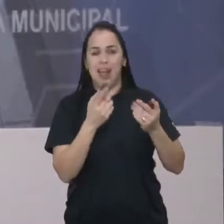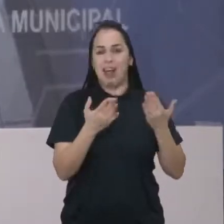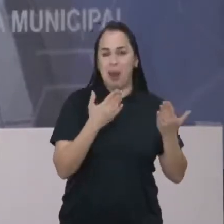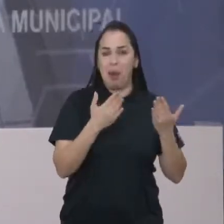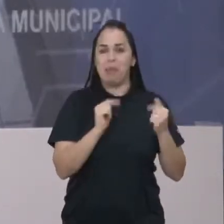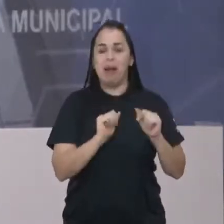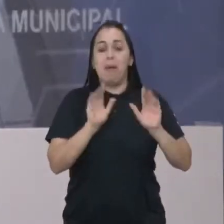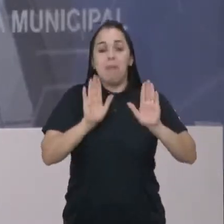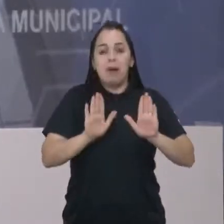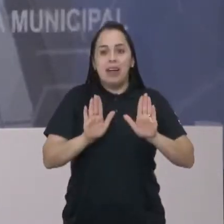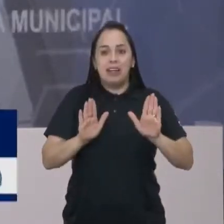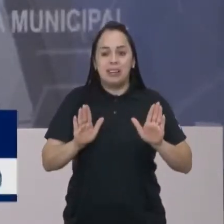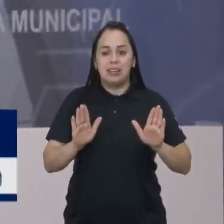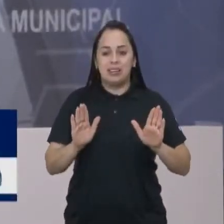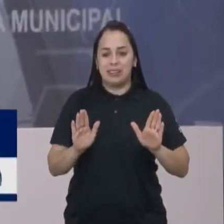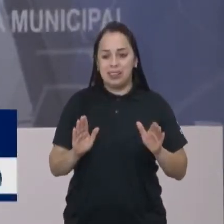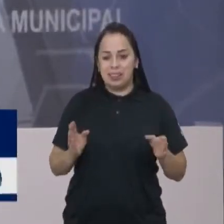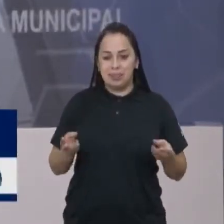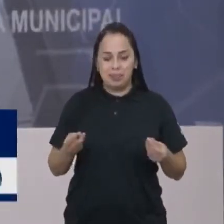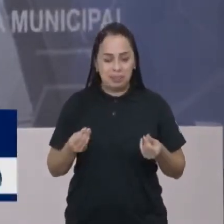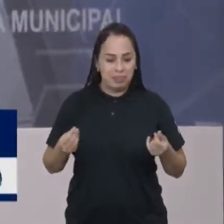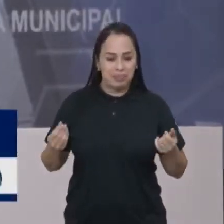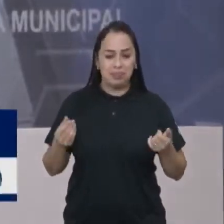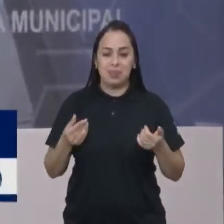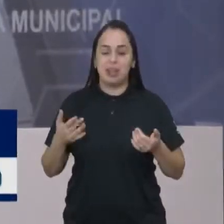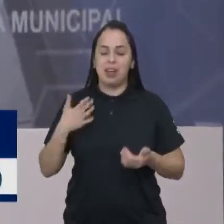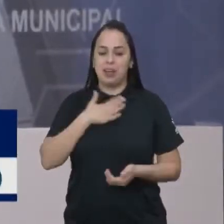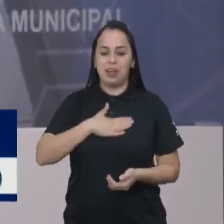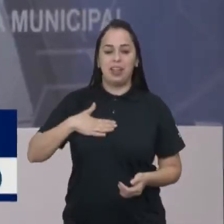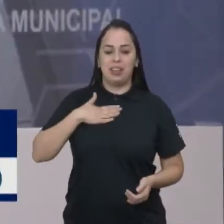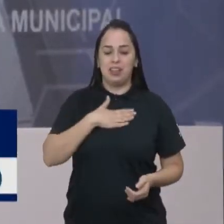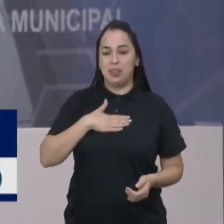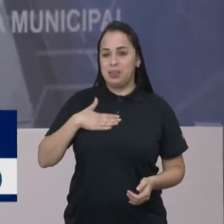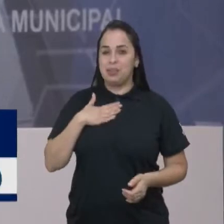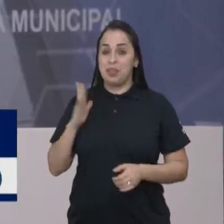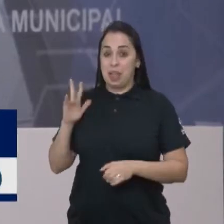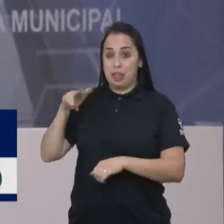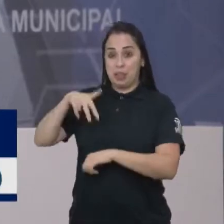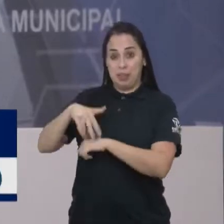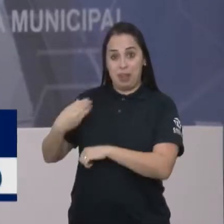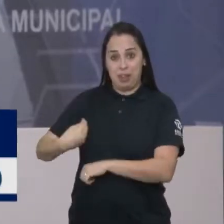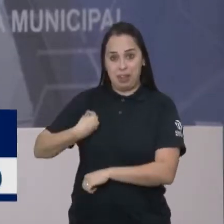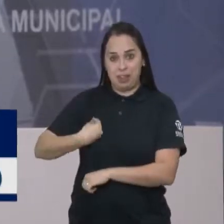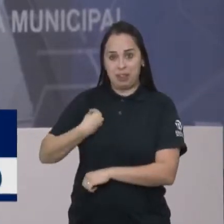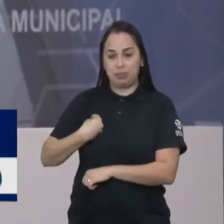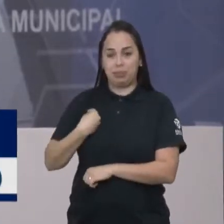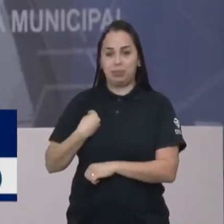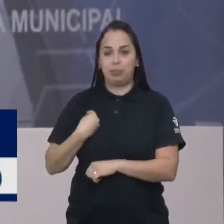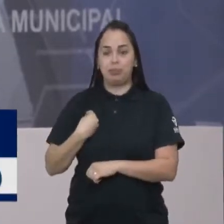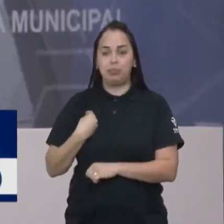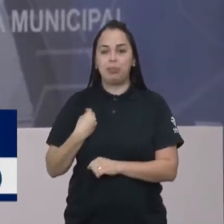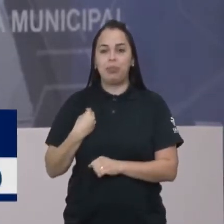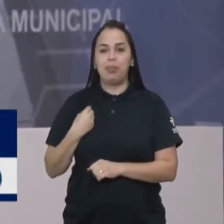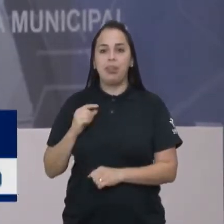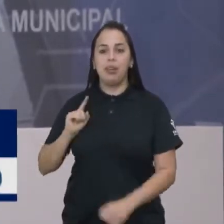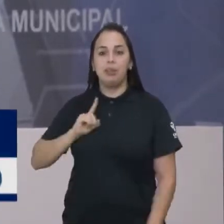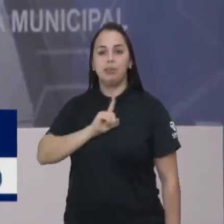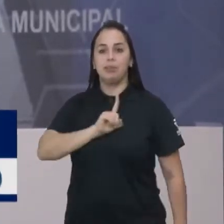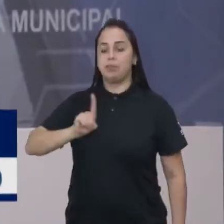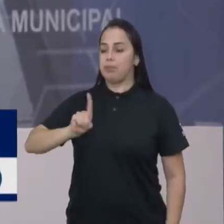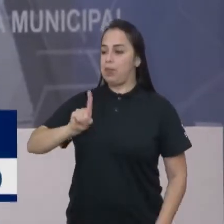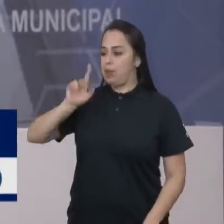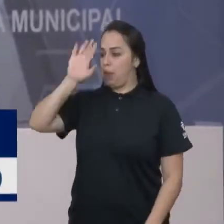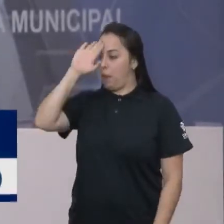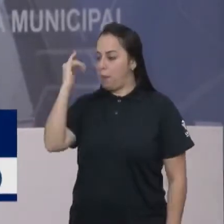Mas é muita satisfação, né, que eu estou hoje aqui participando de uma homenagem, uma pessoa